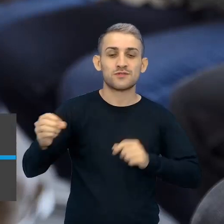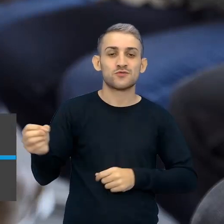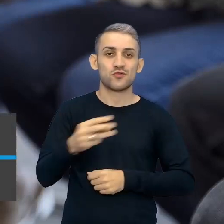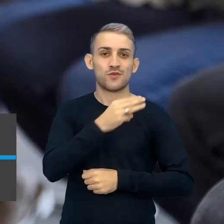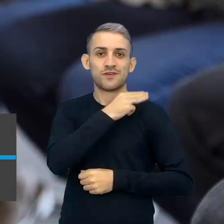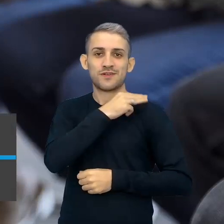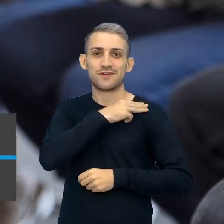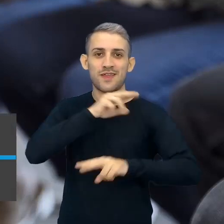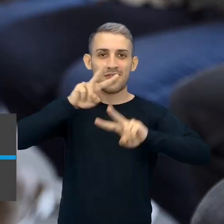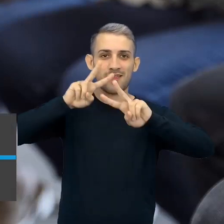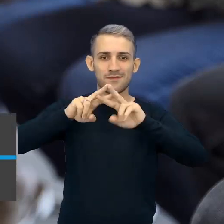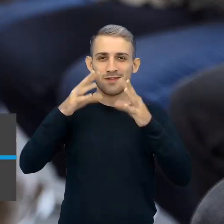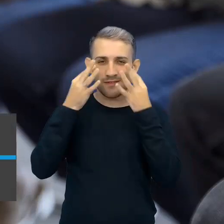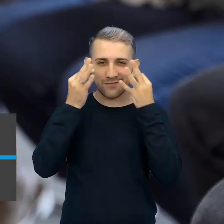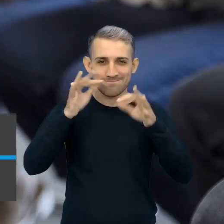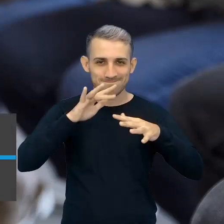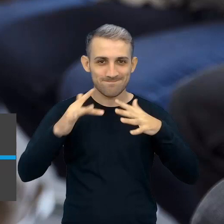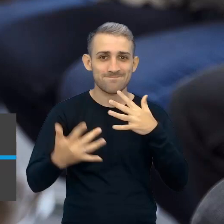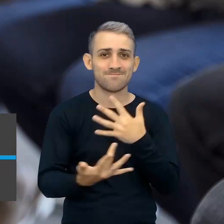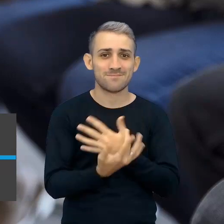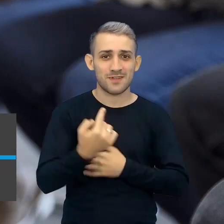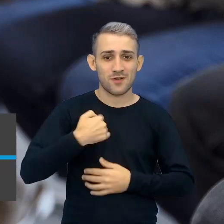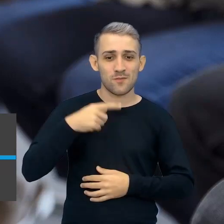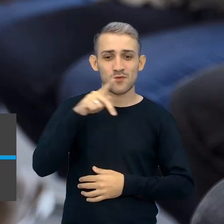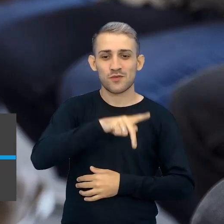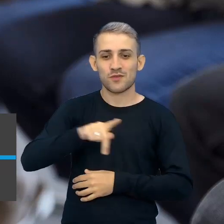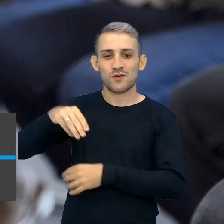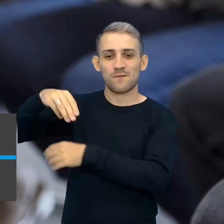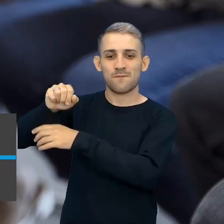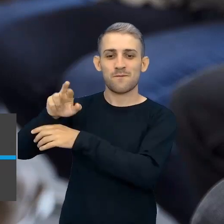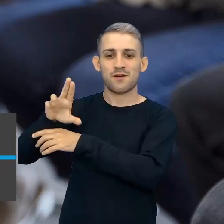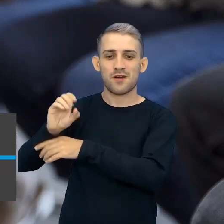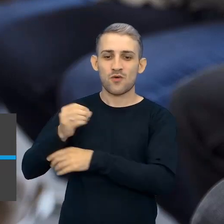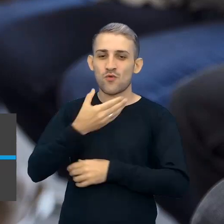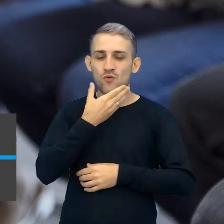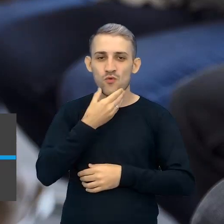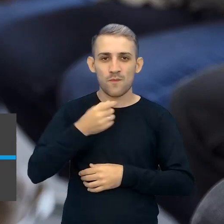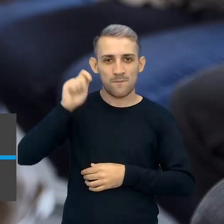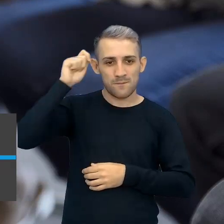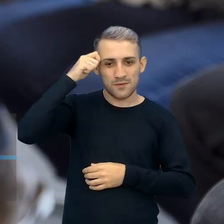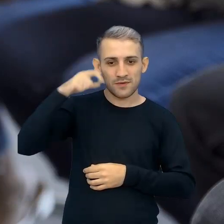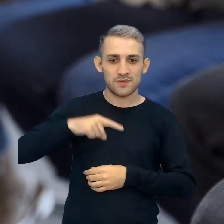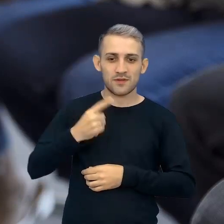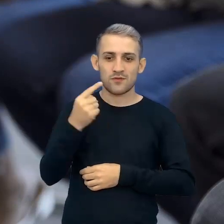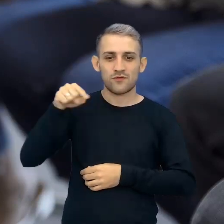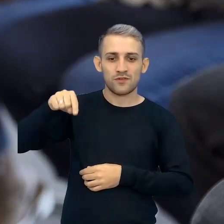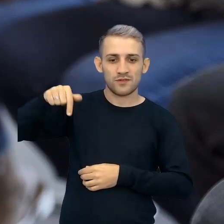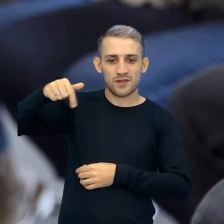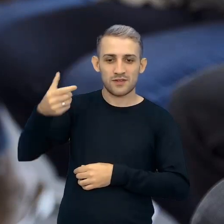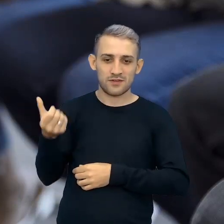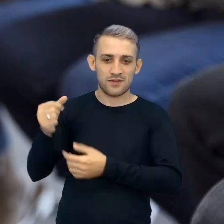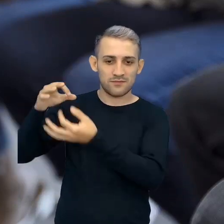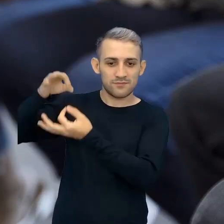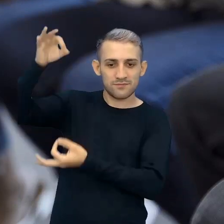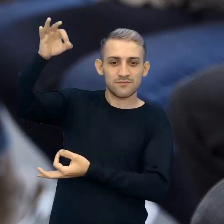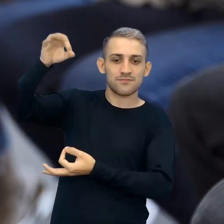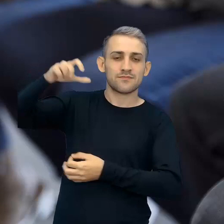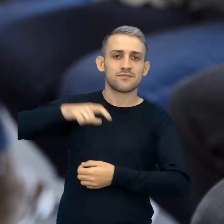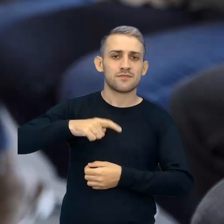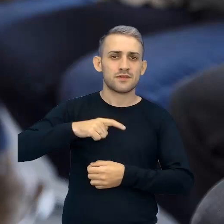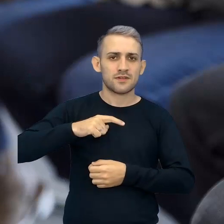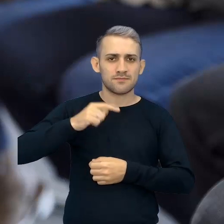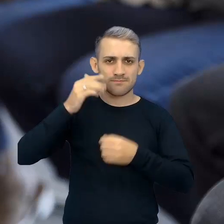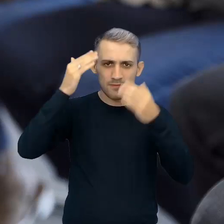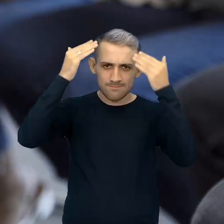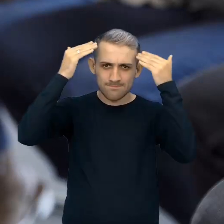médio, hashtag Se Liga na Mídia. Eu sou o professor Mauro Farias, um homem negro de 1,76 m, cabelo curto, barba